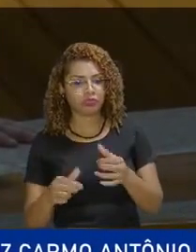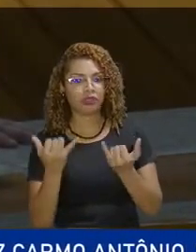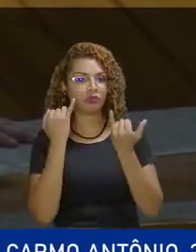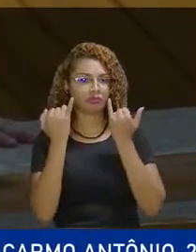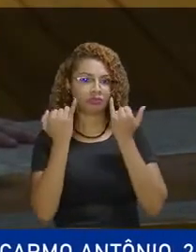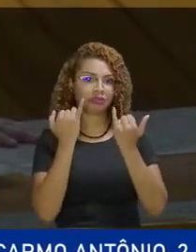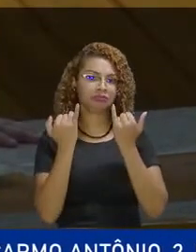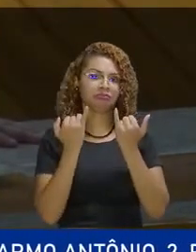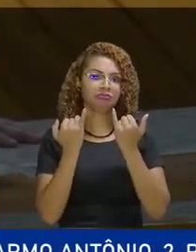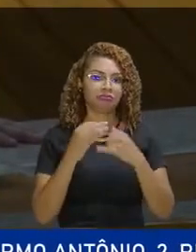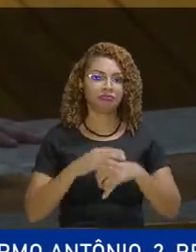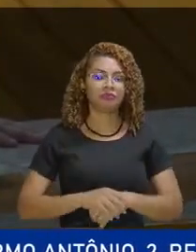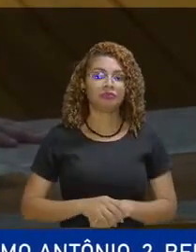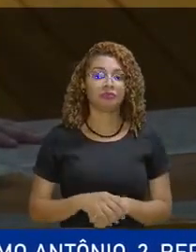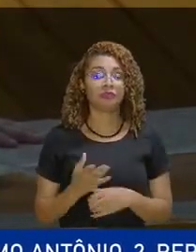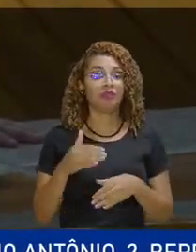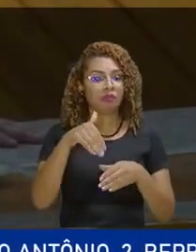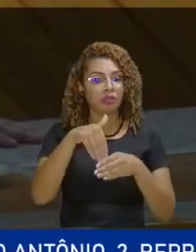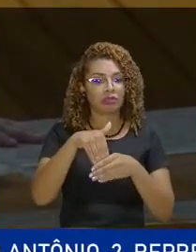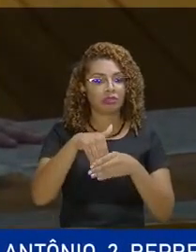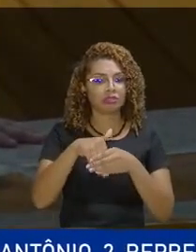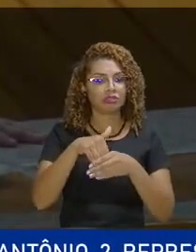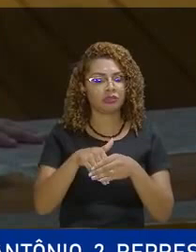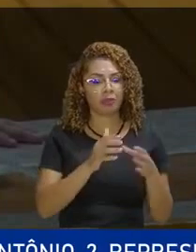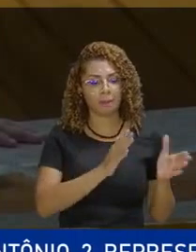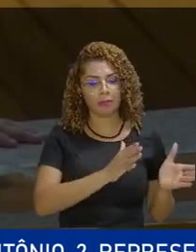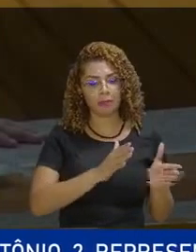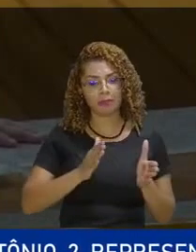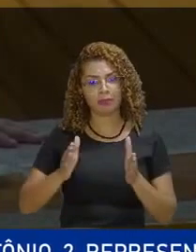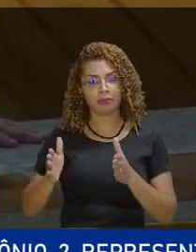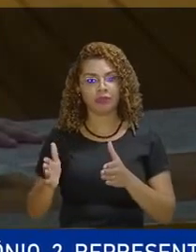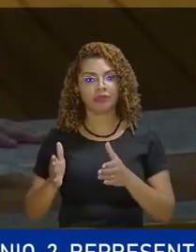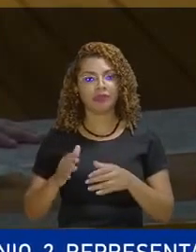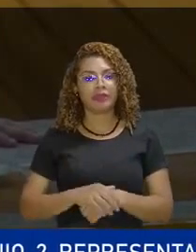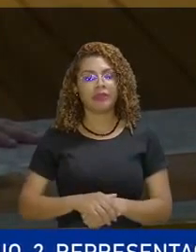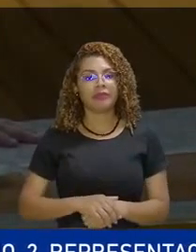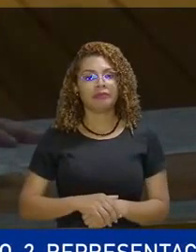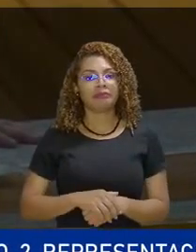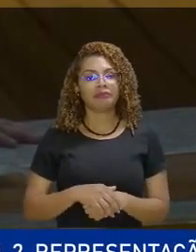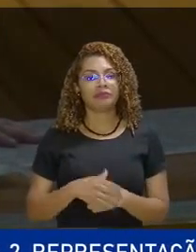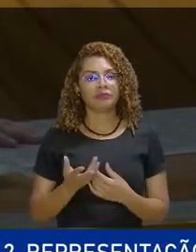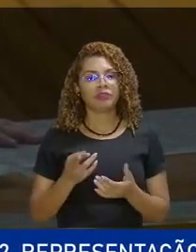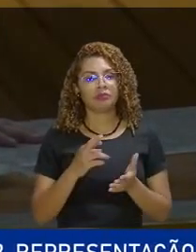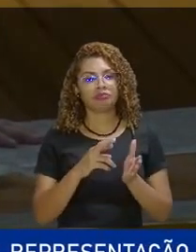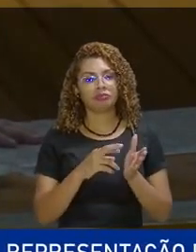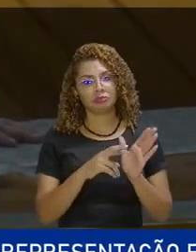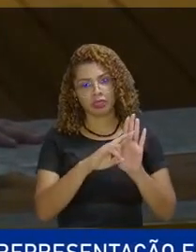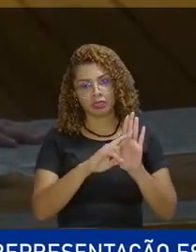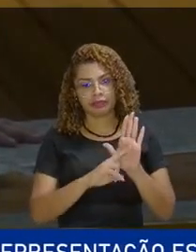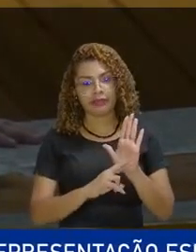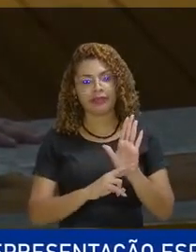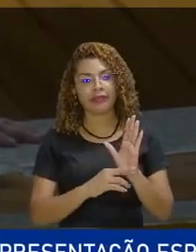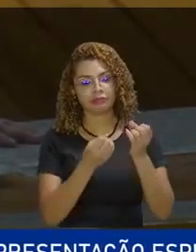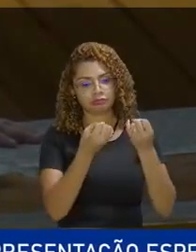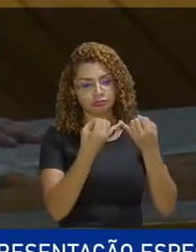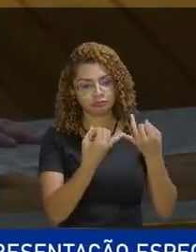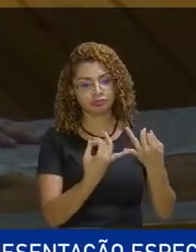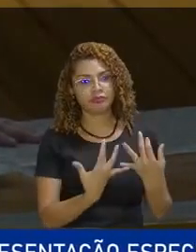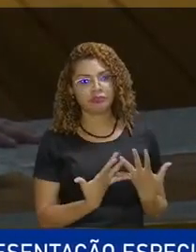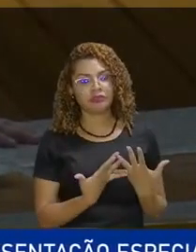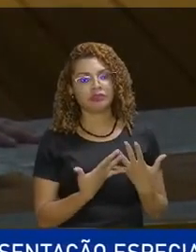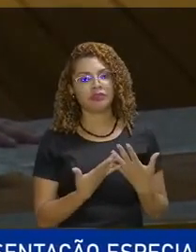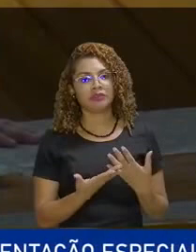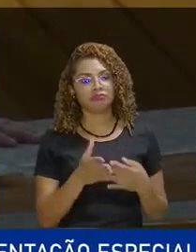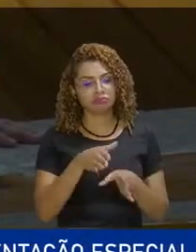durante o período de eleição, isso também é a regra da experiência comum ensina, todos nós aqui, de algum modo, já trabalhamos em